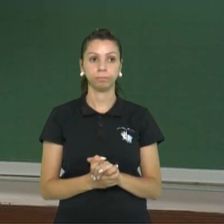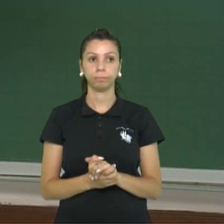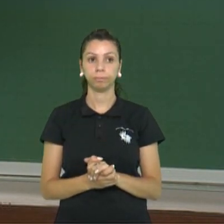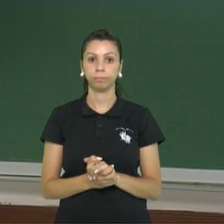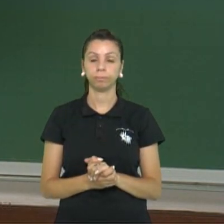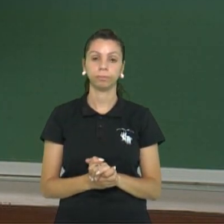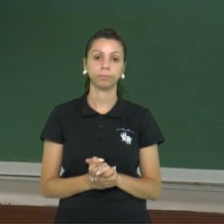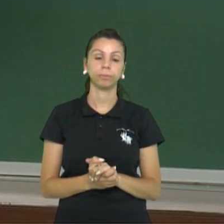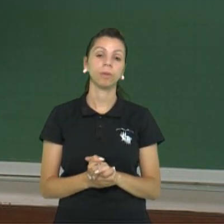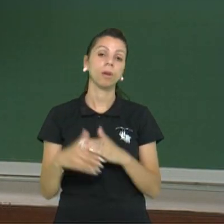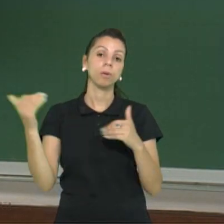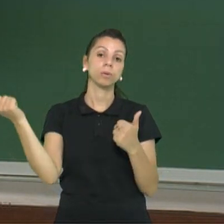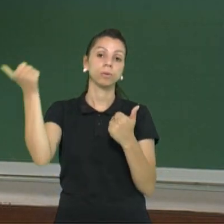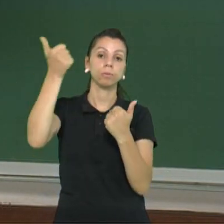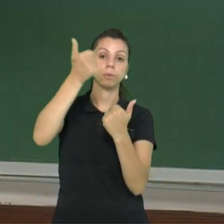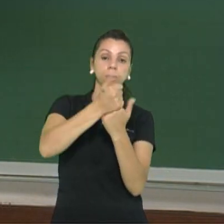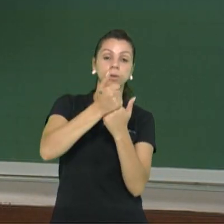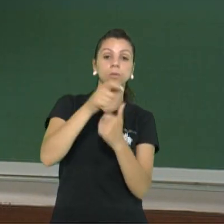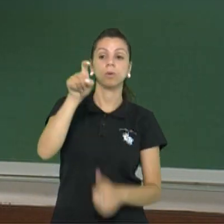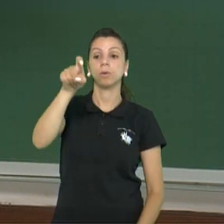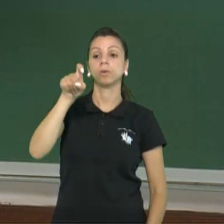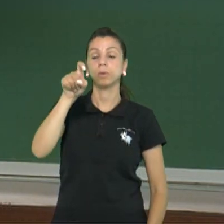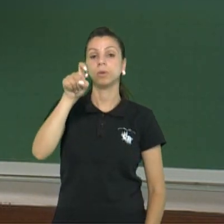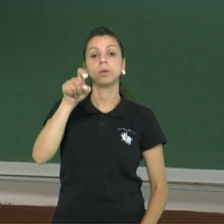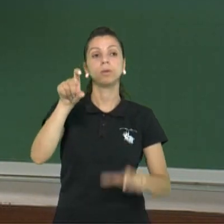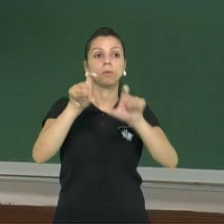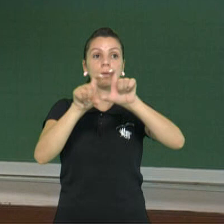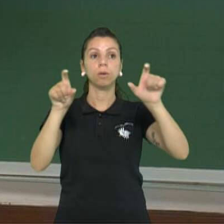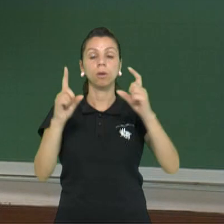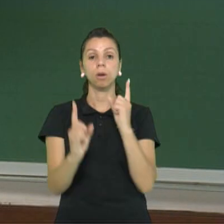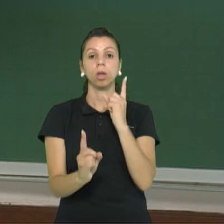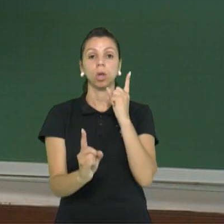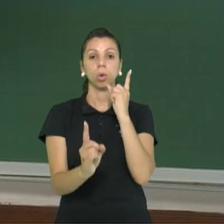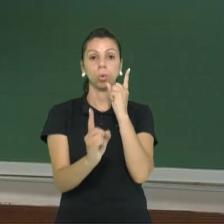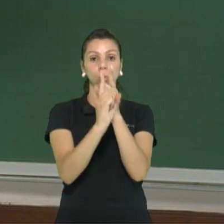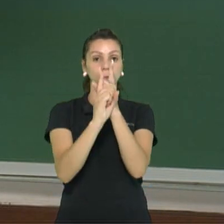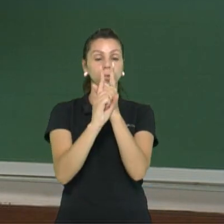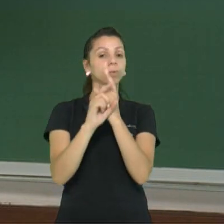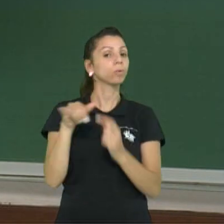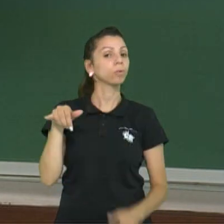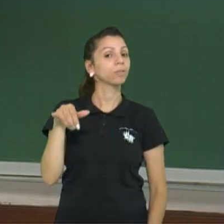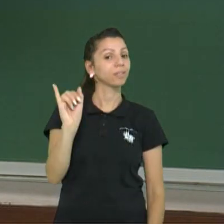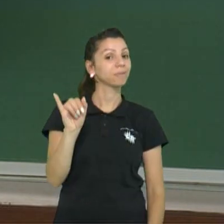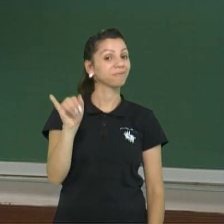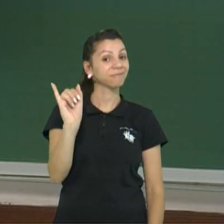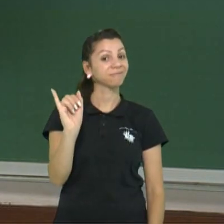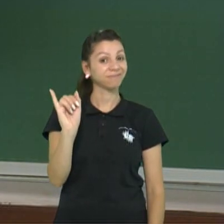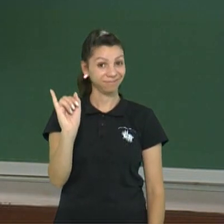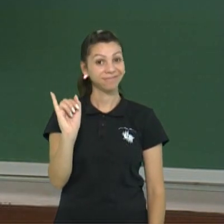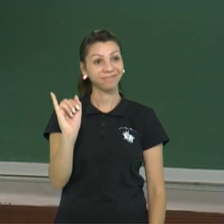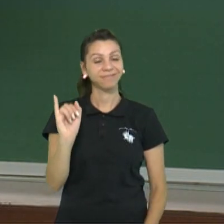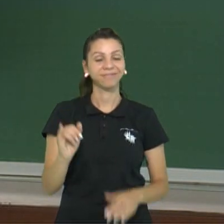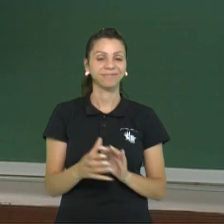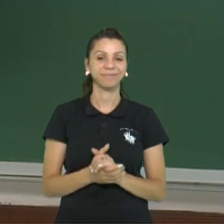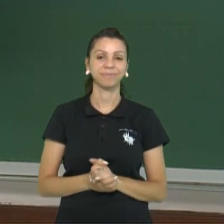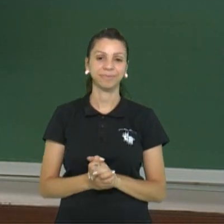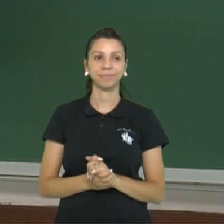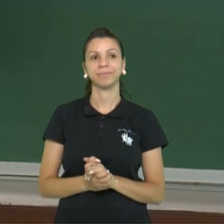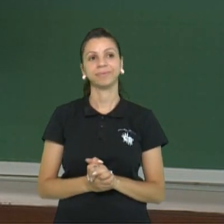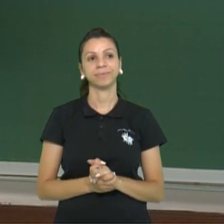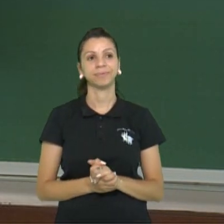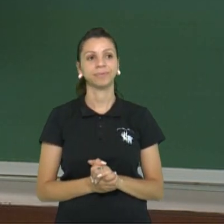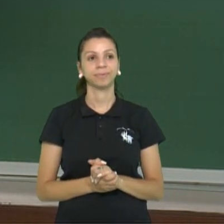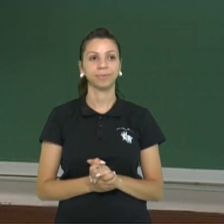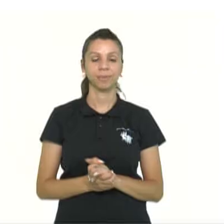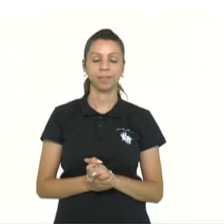de x. Substituo esse valor de x na função e encontro o y de x correspondente. tá bom? Então essa é a